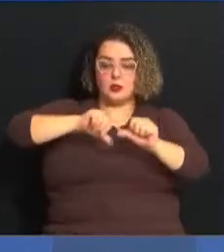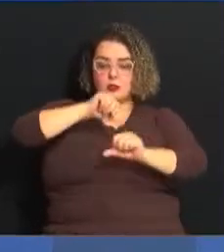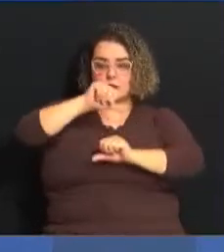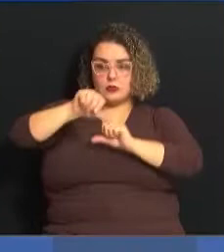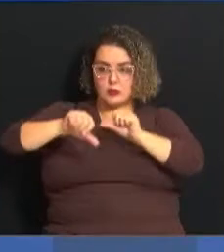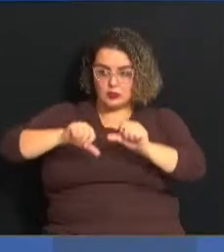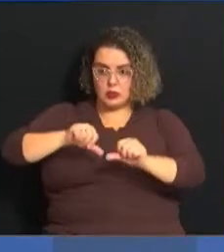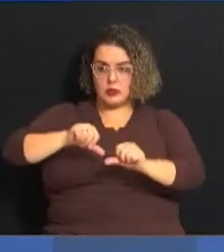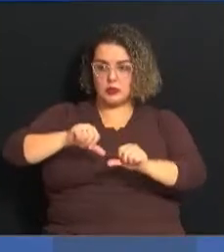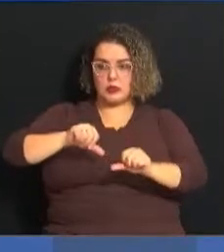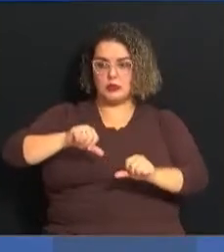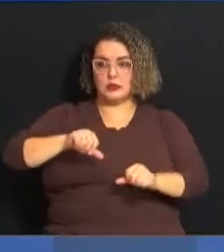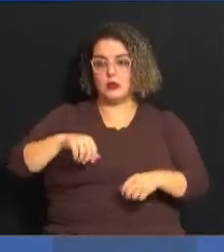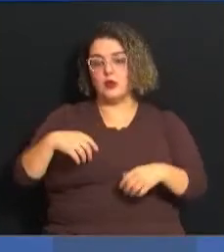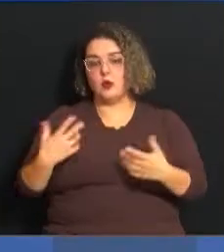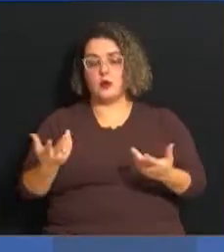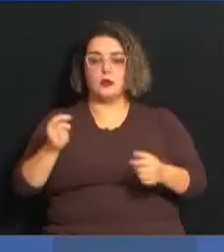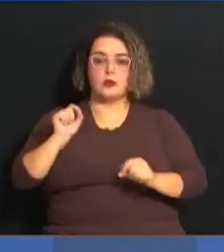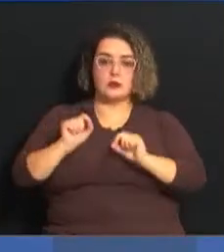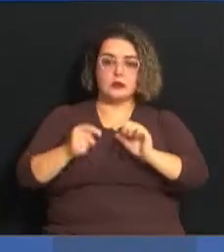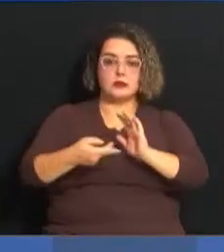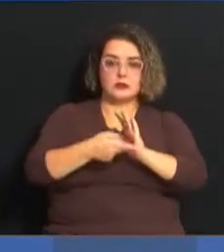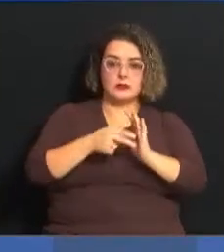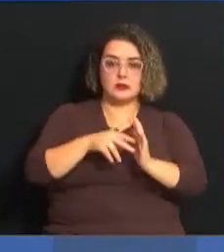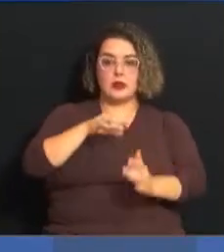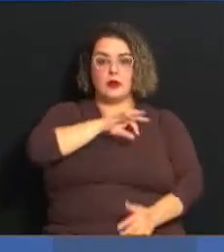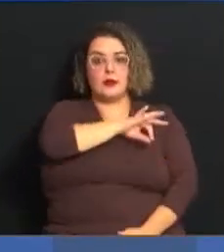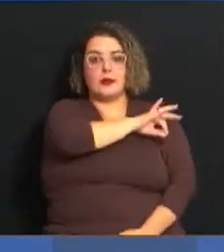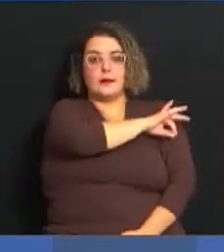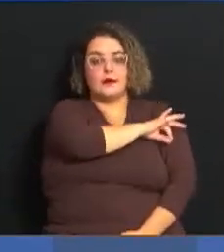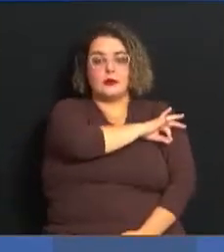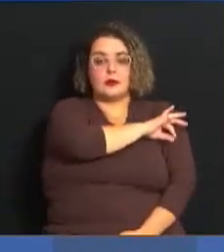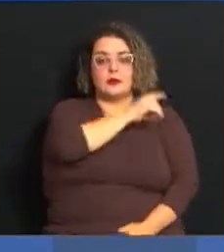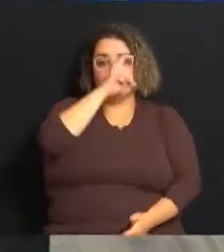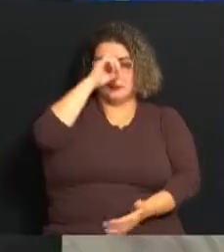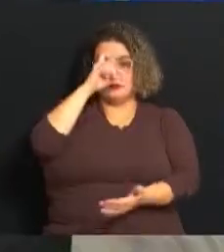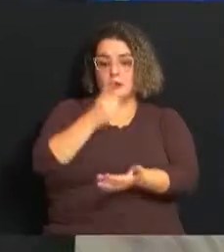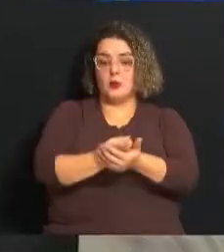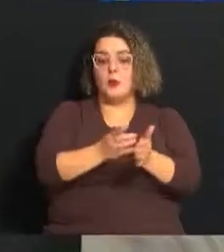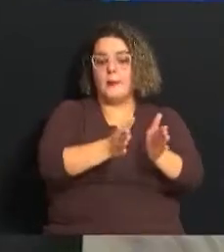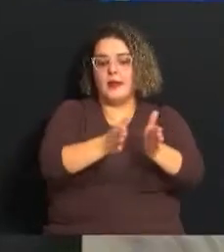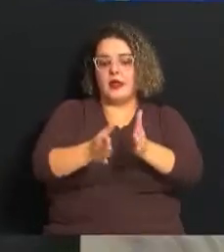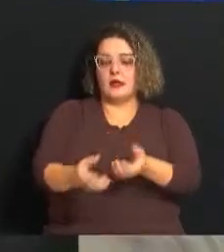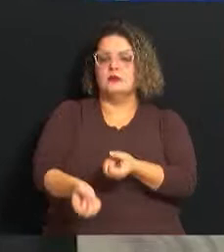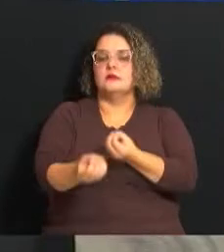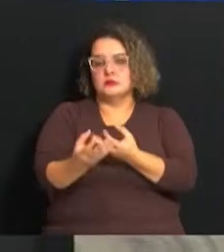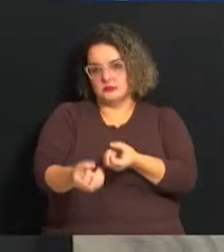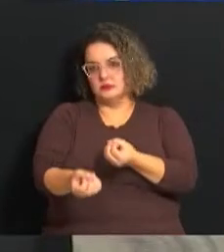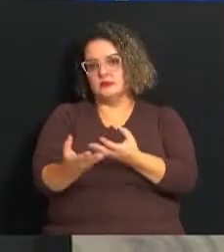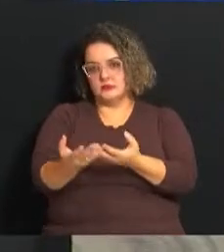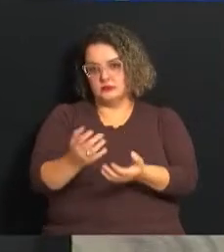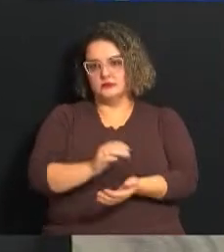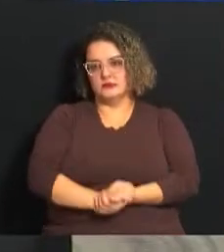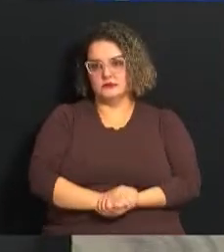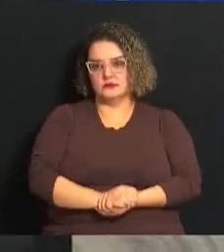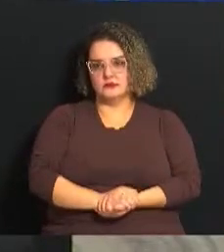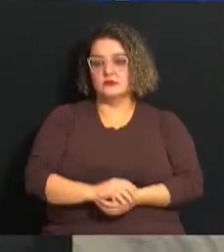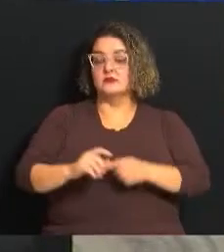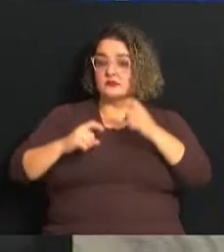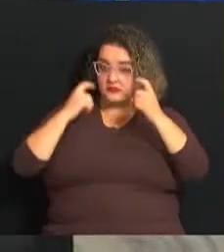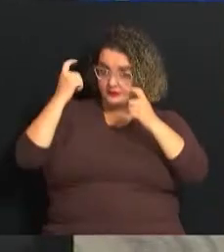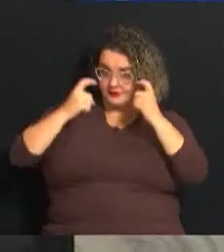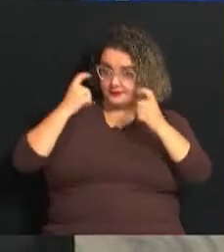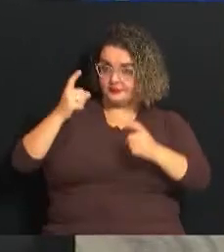na região, ou seja, é a prefeitura que vai determinar essa periodicidade. Além desta preocupação que nós temos